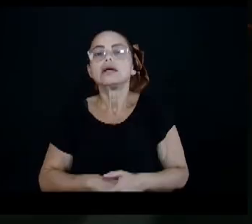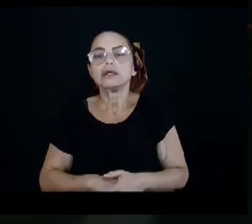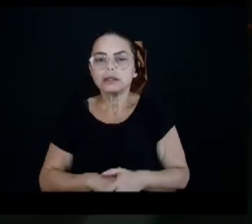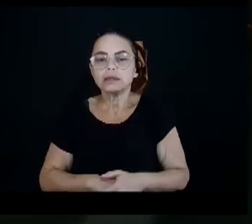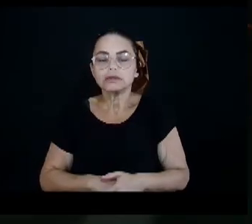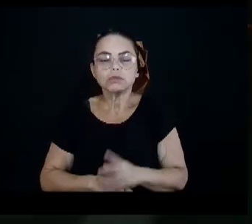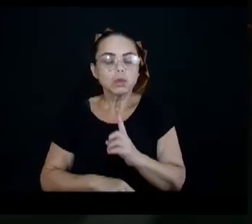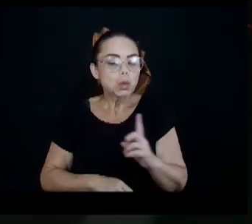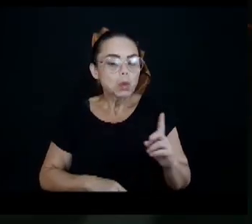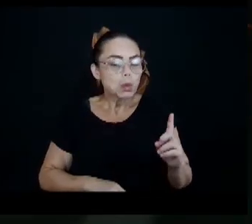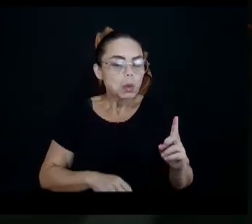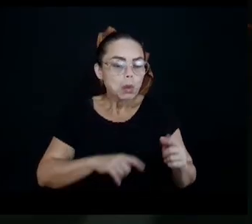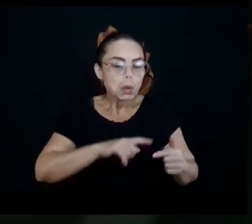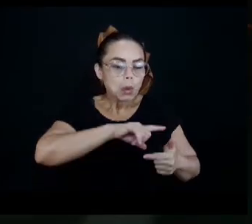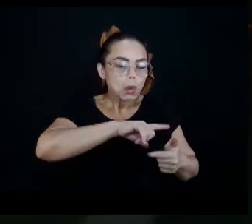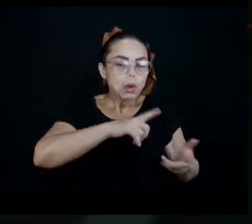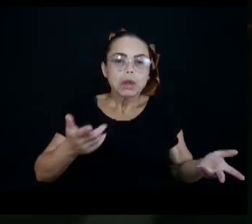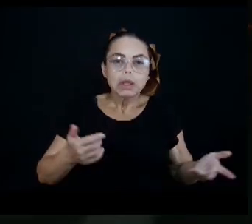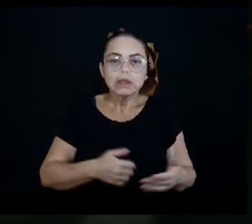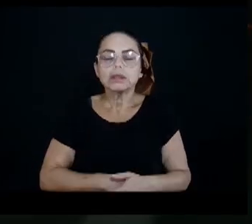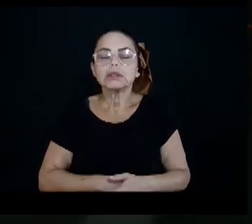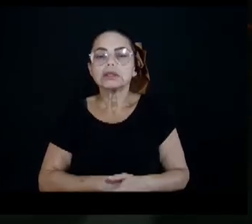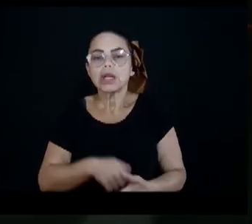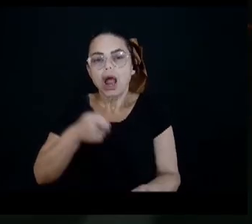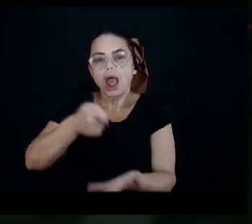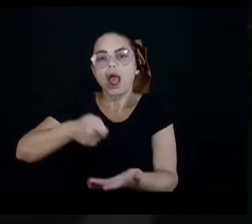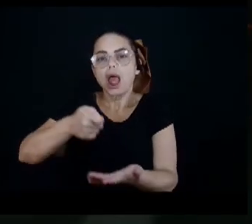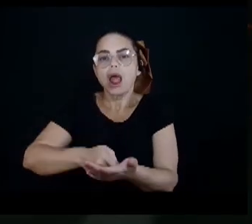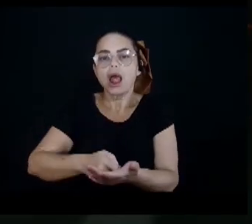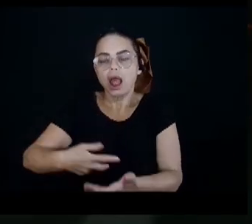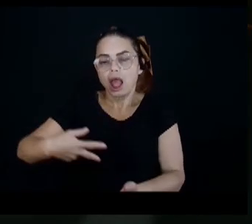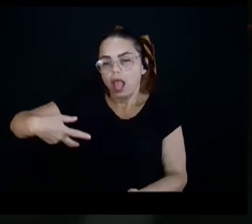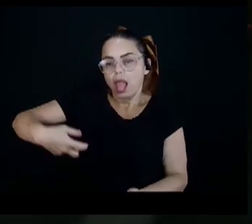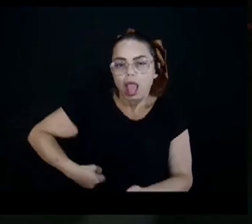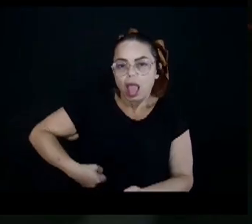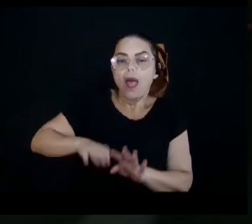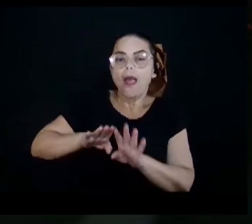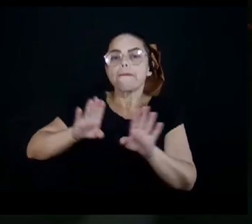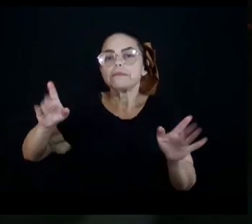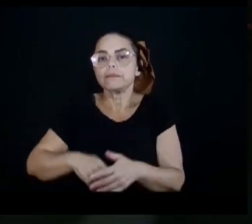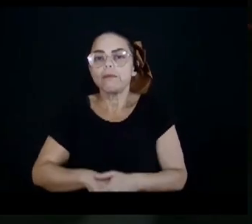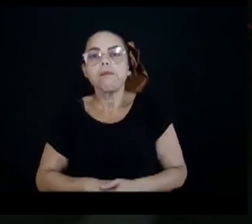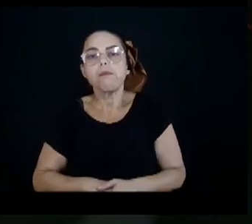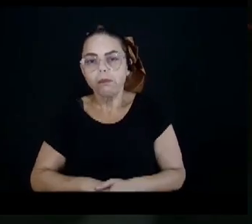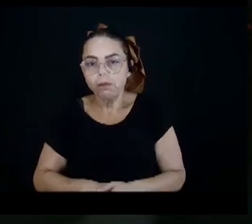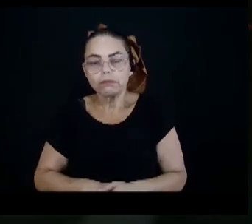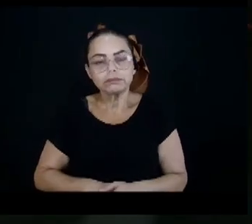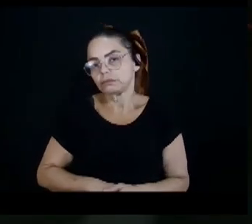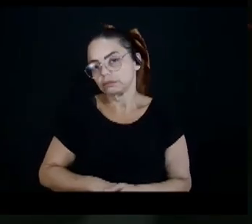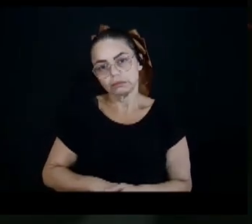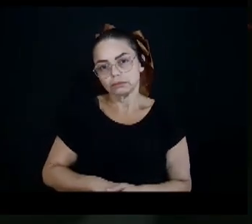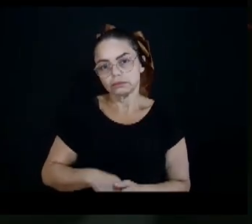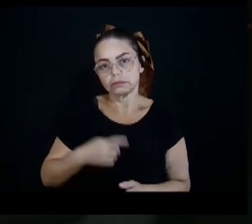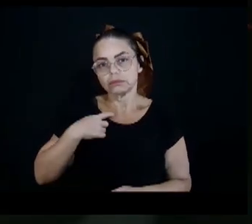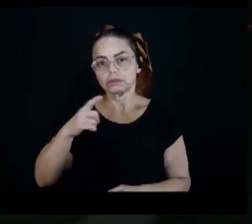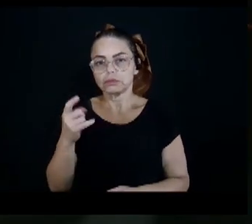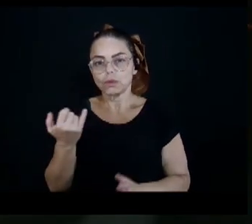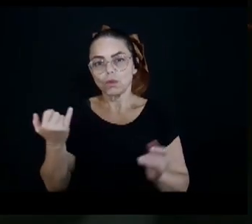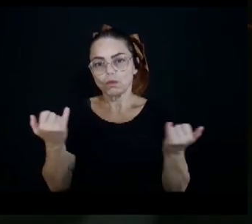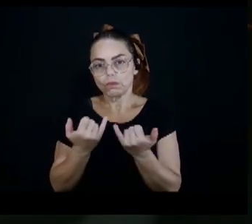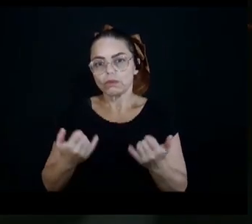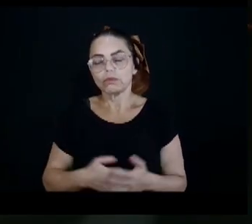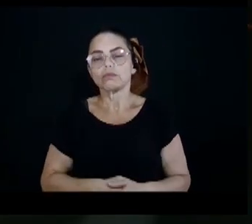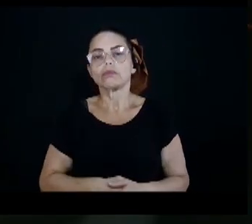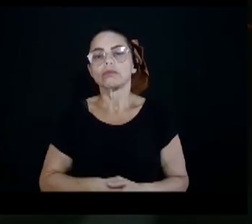fala aqui da ditadura das agulhas, né? Mas a gente não fala apenas de emagrecer, a gente fala de consumo,